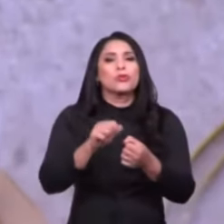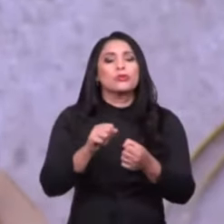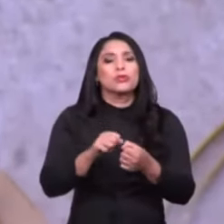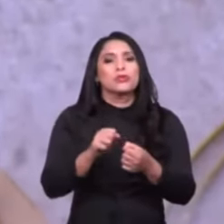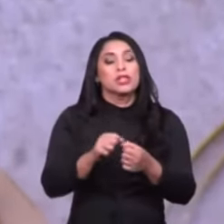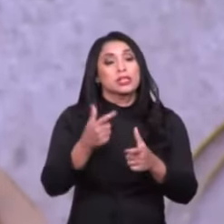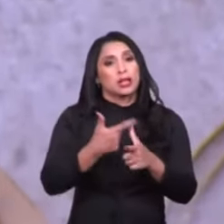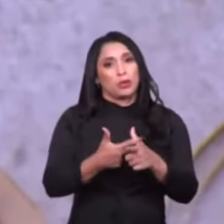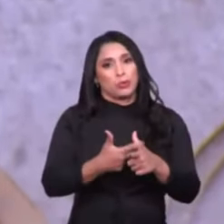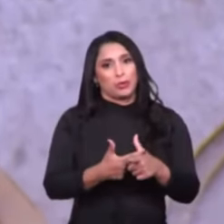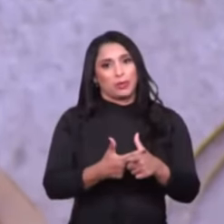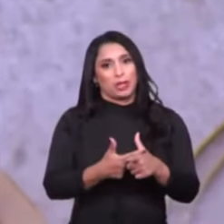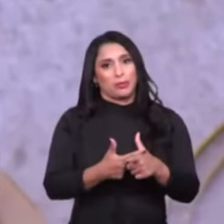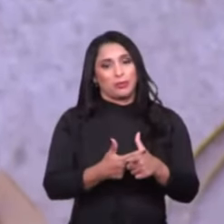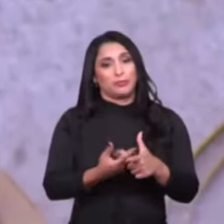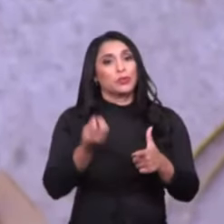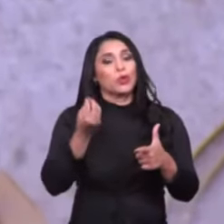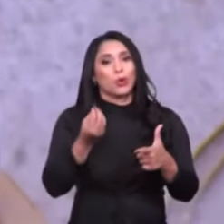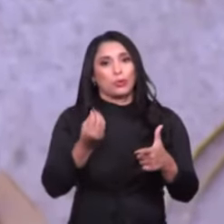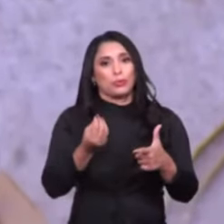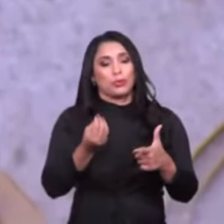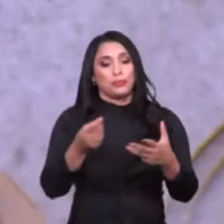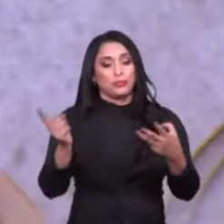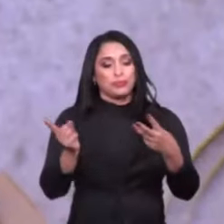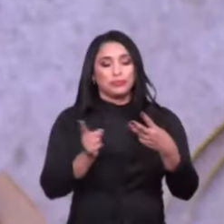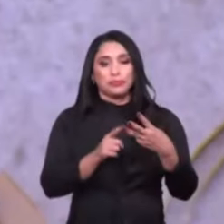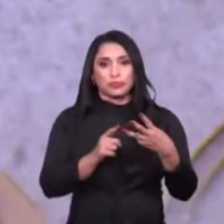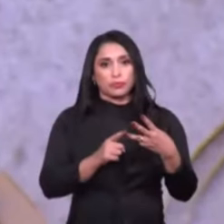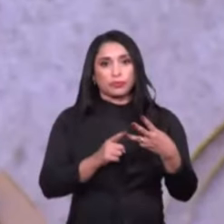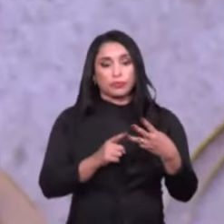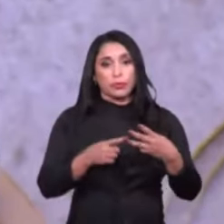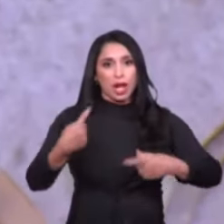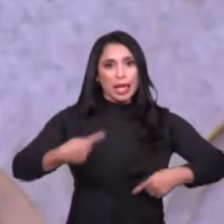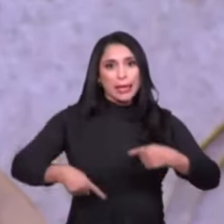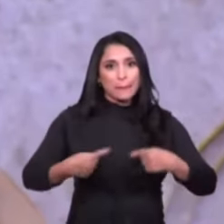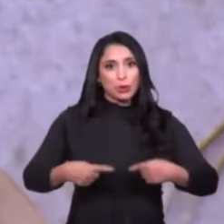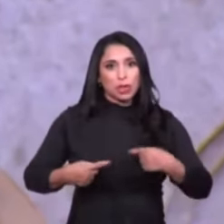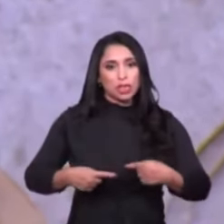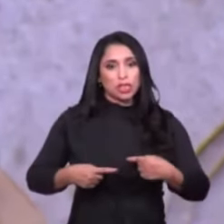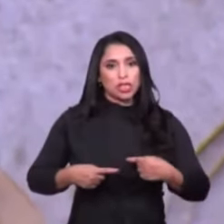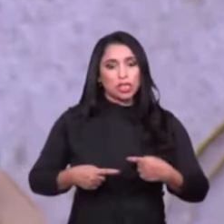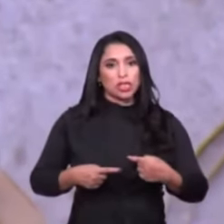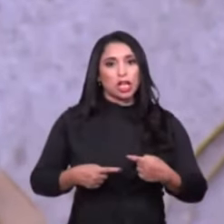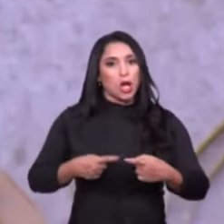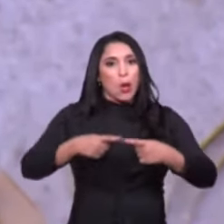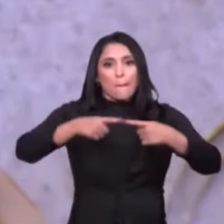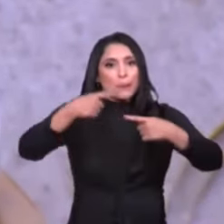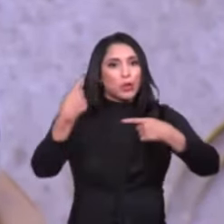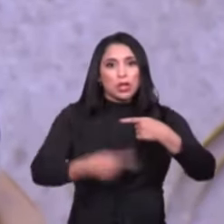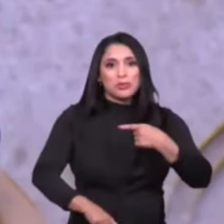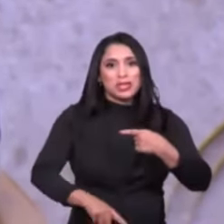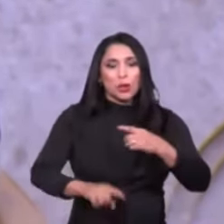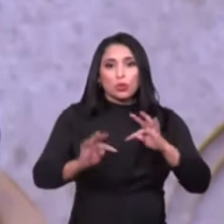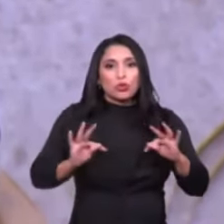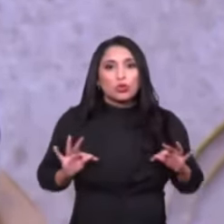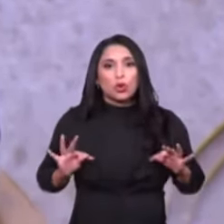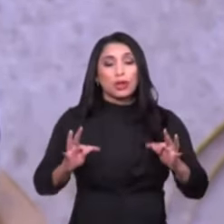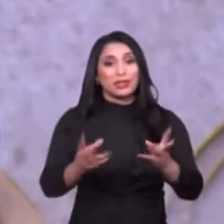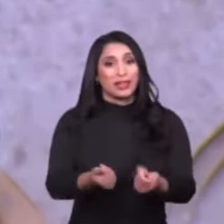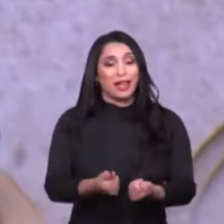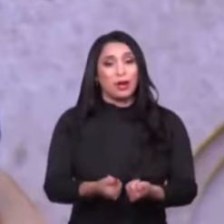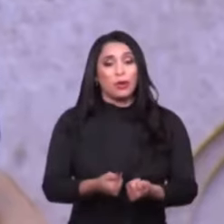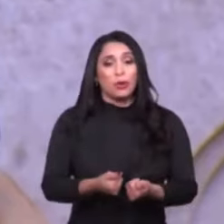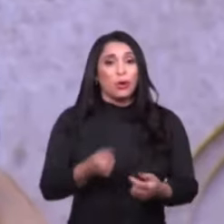esse problema. E a terceira premissa é que a política de repressão total não tem sido capaz de realizar